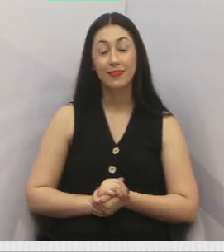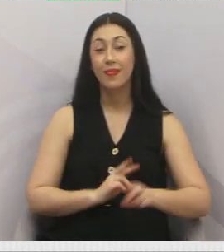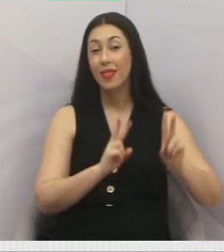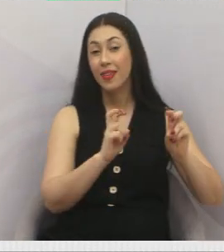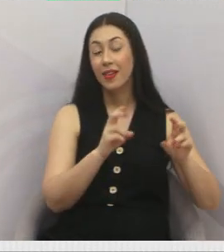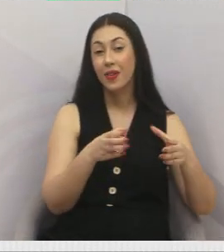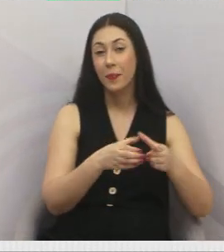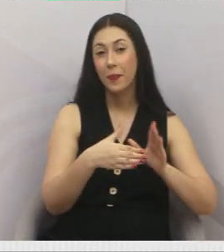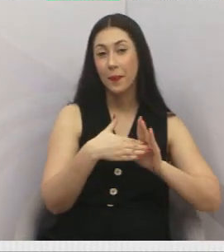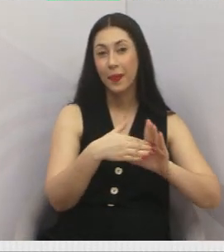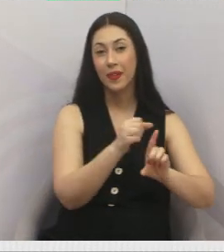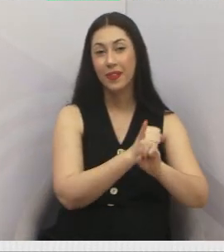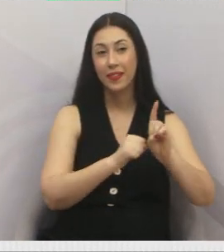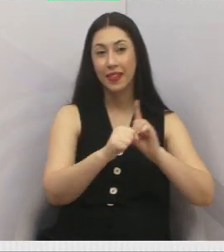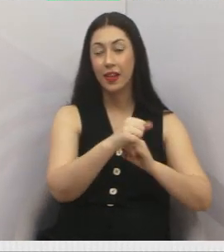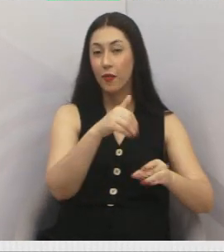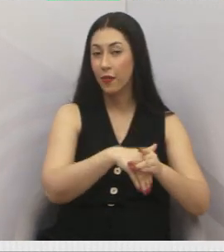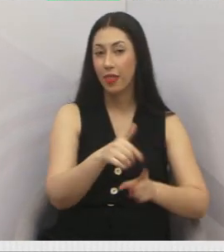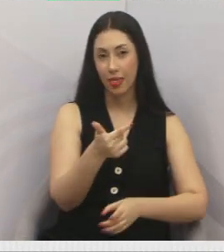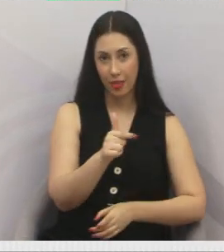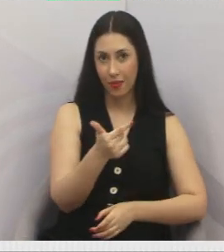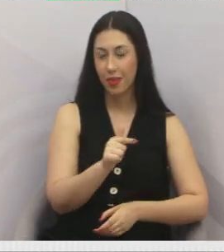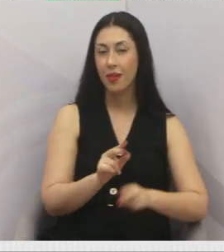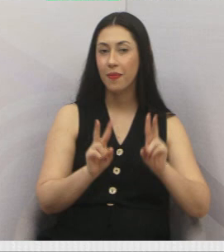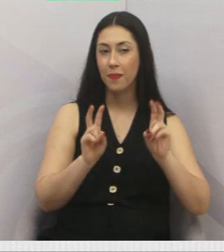Segmento Movimentos Populares, voto em branco.